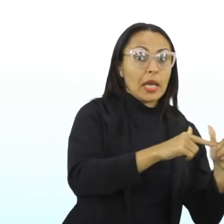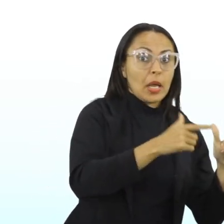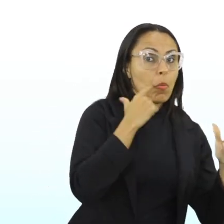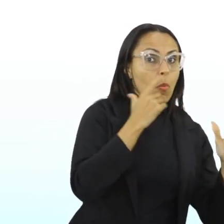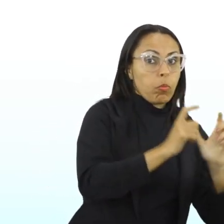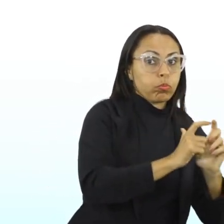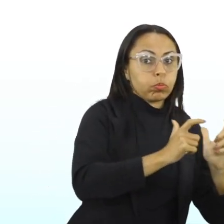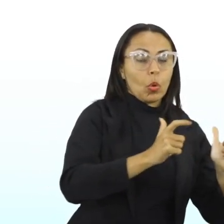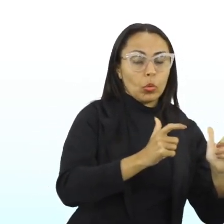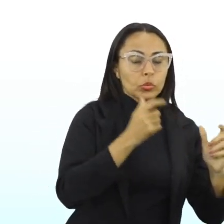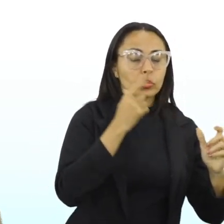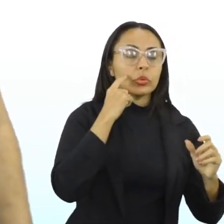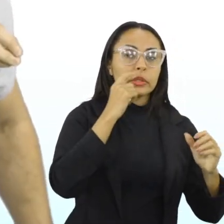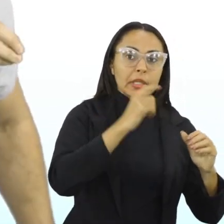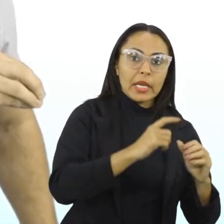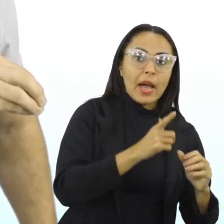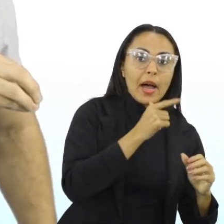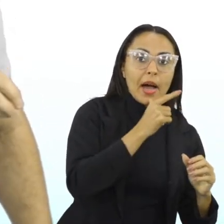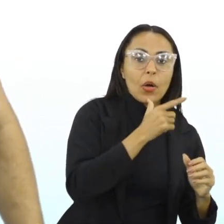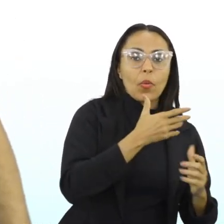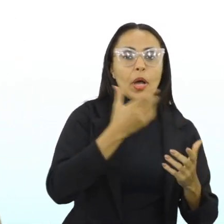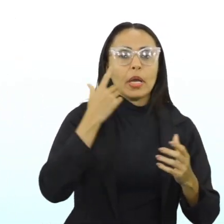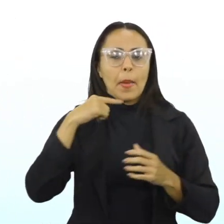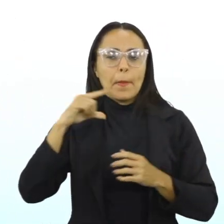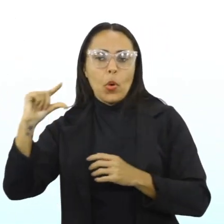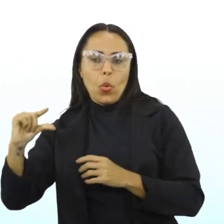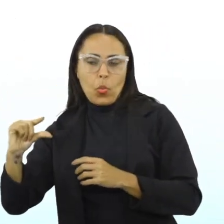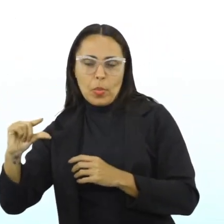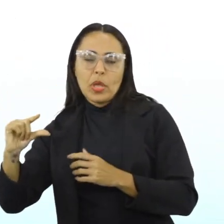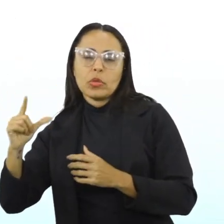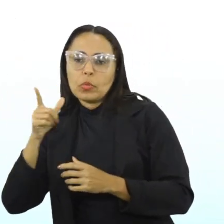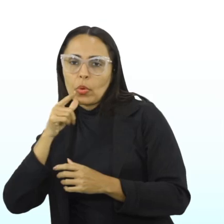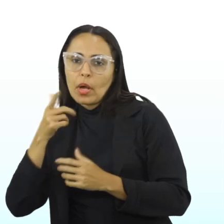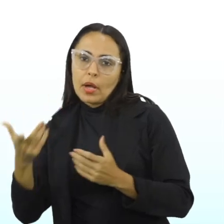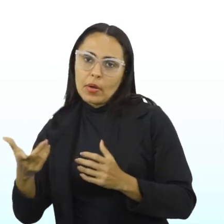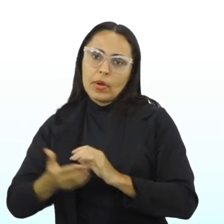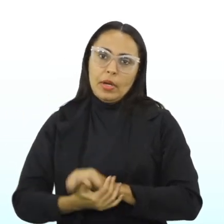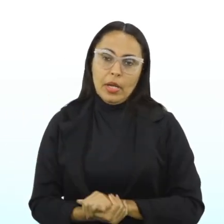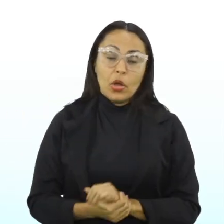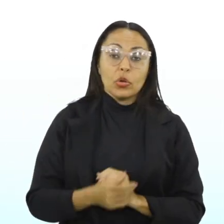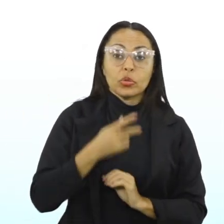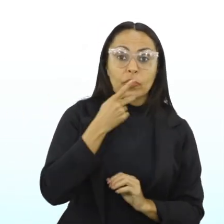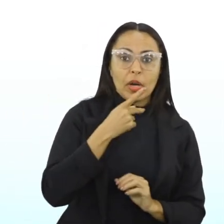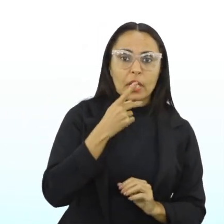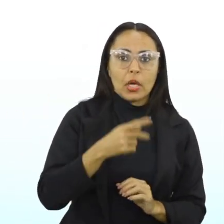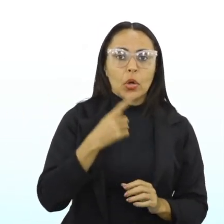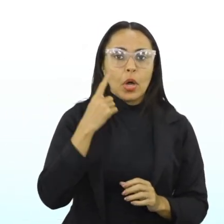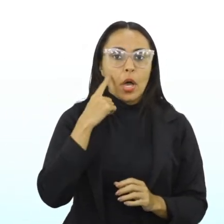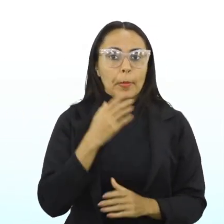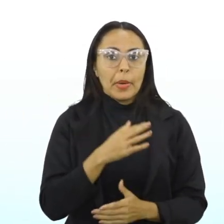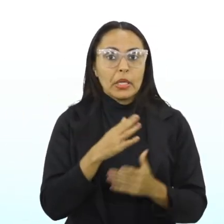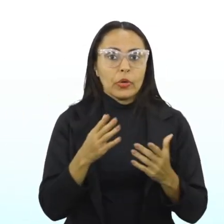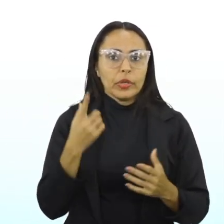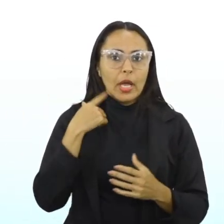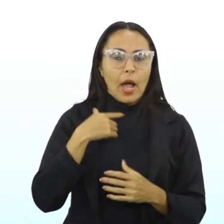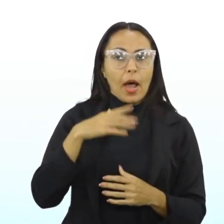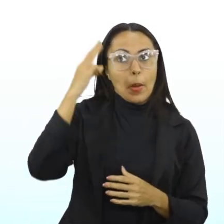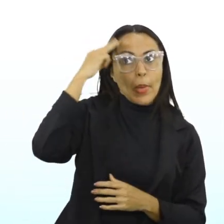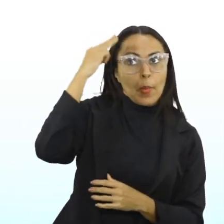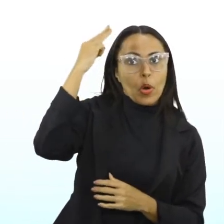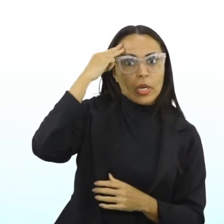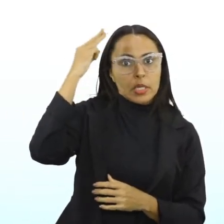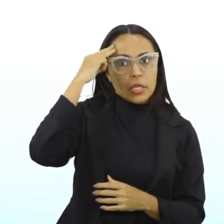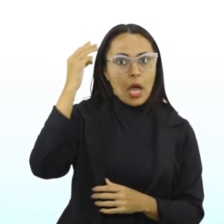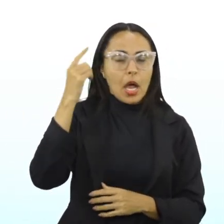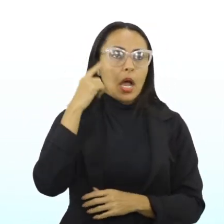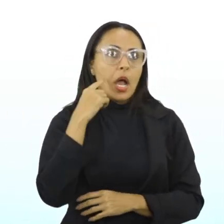muito, tem mais água. Se trabalha pouco, tem menos água. Eu tô falando isso para não ficar naquele decoreba. Ah,